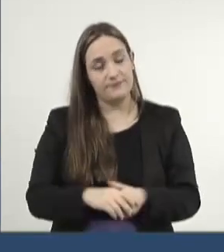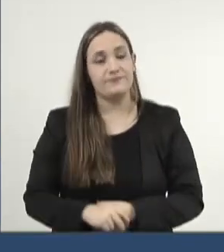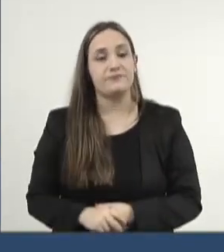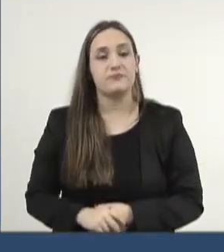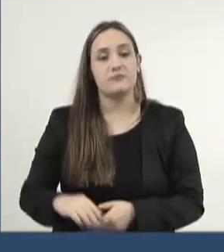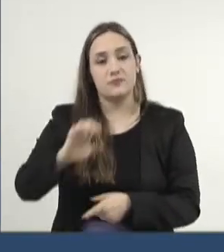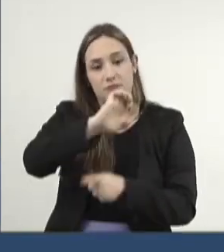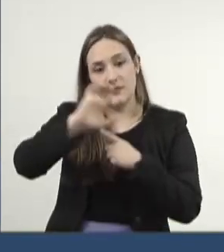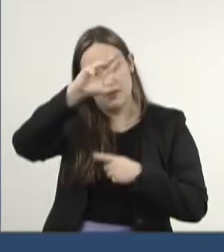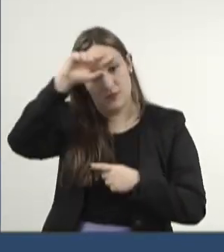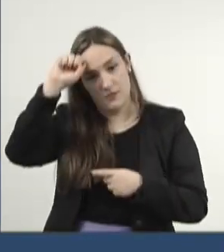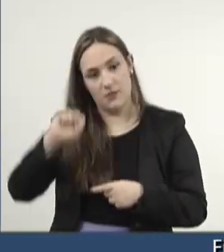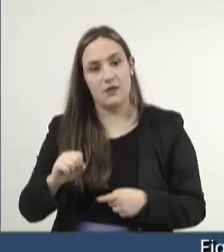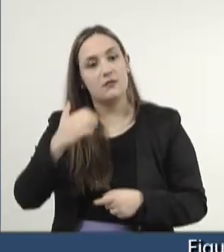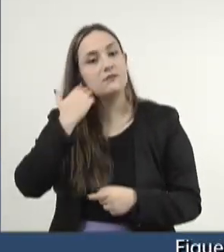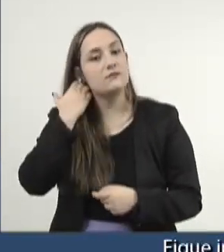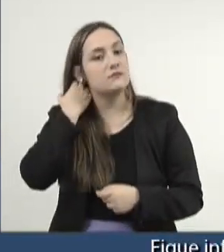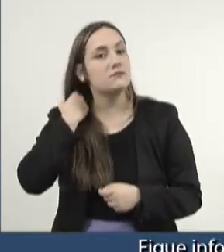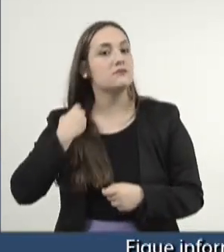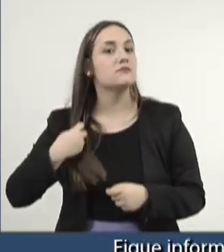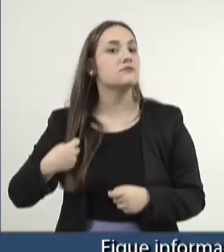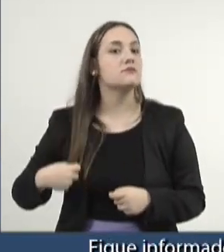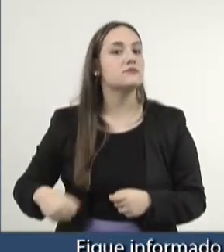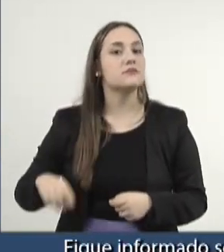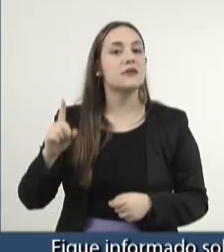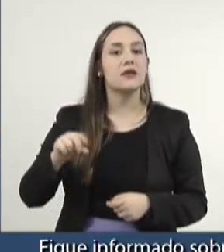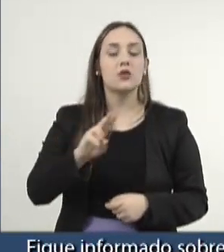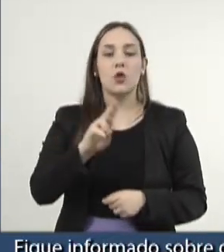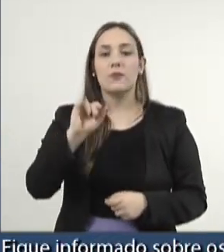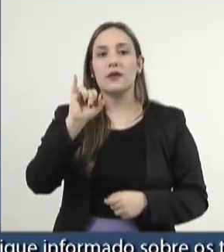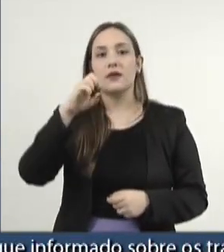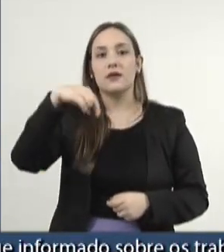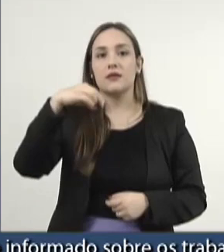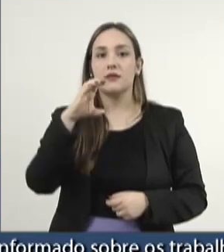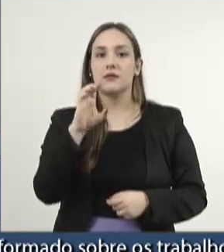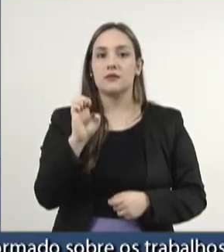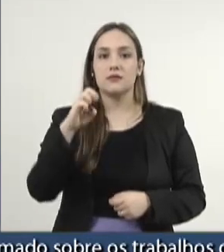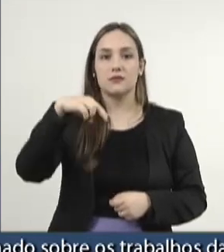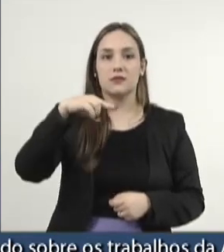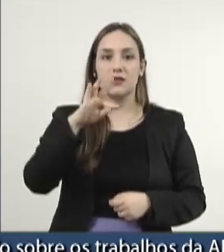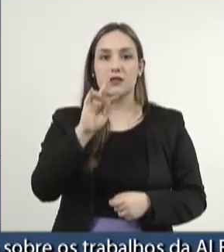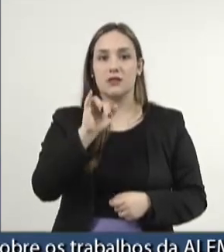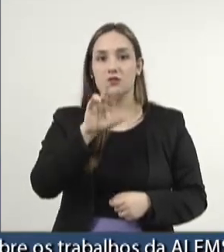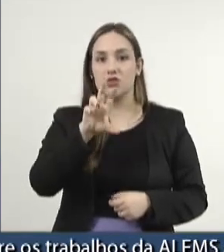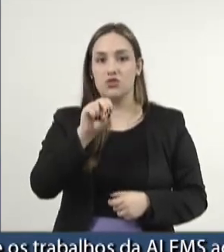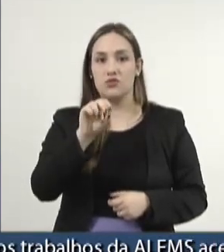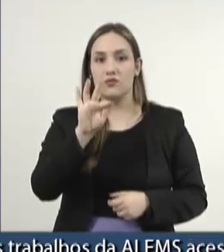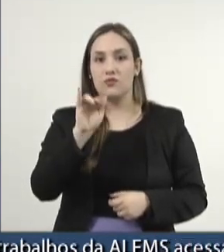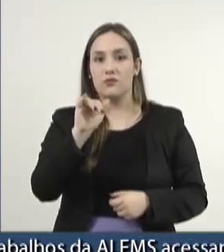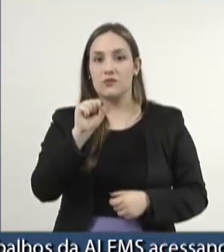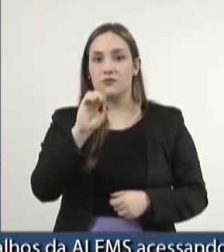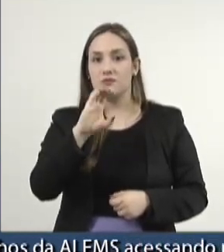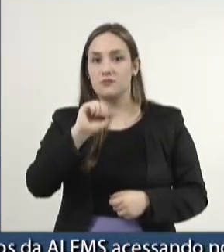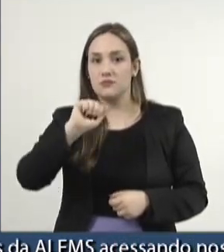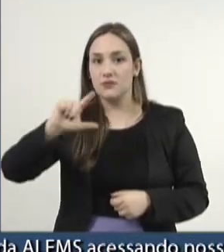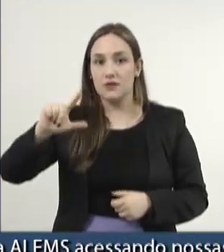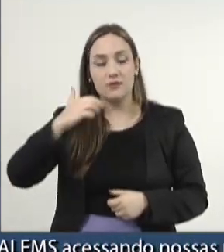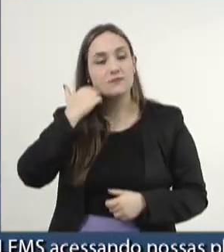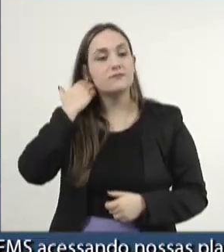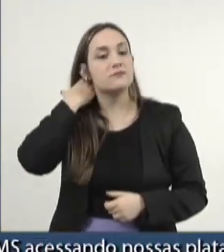que é a gente poder fazer a concessão de incentivos fiscais. Então, está sendo demonstrado isso lá na